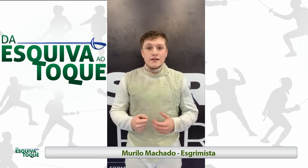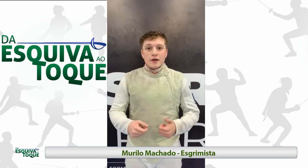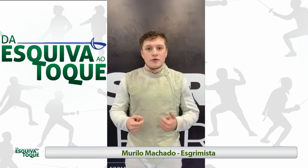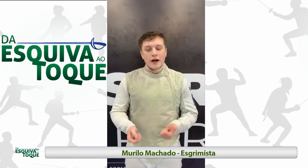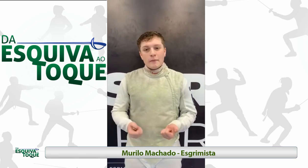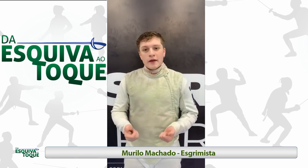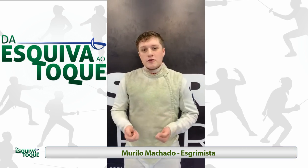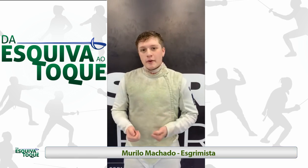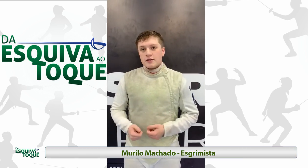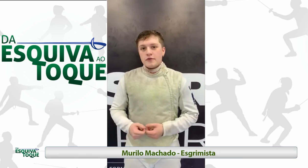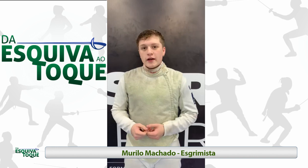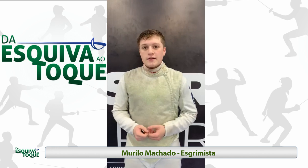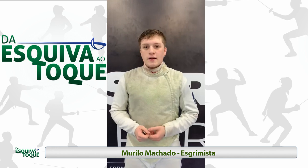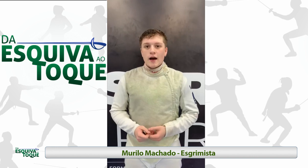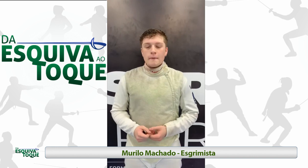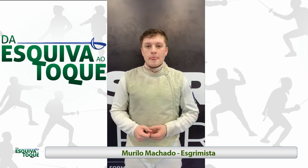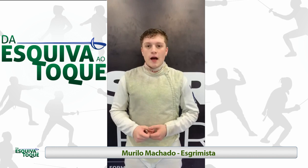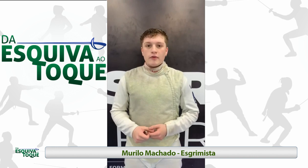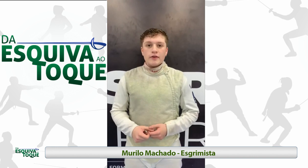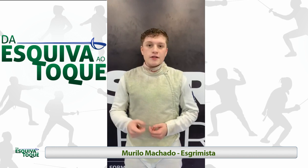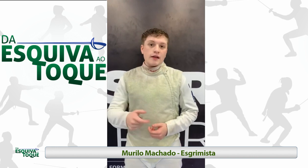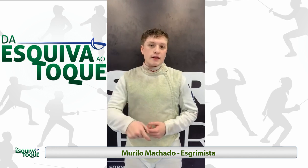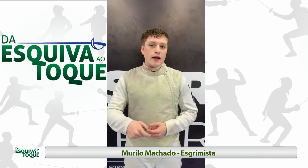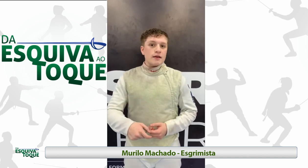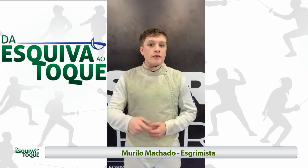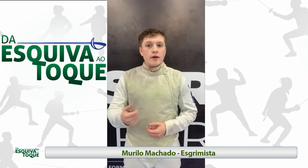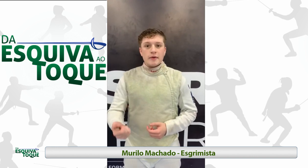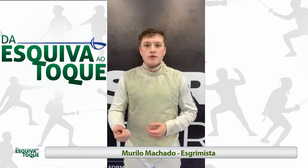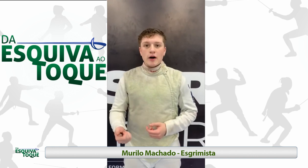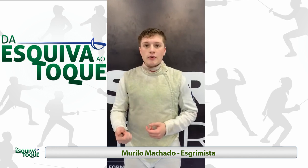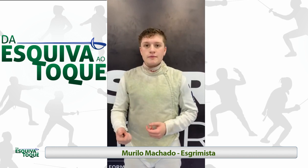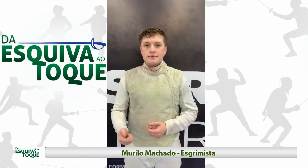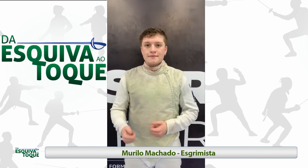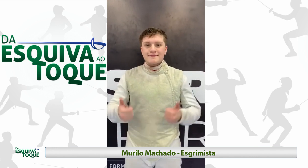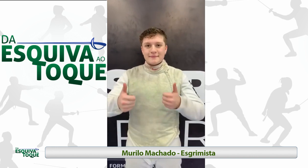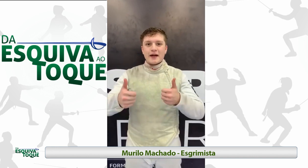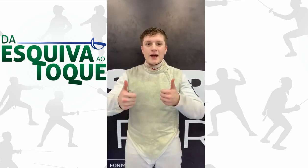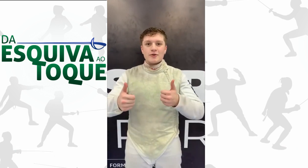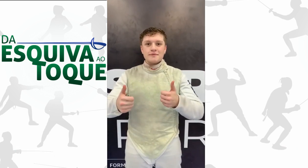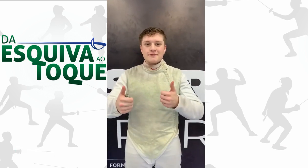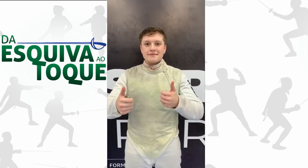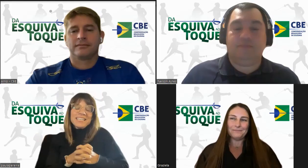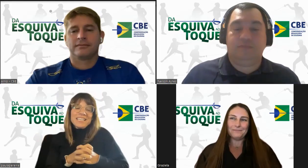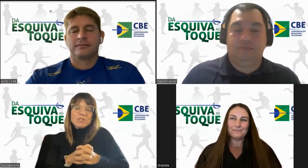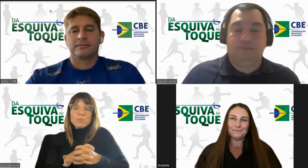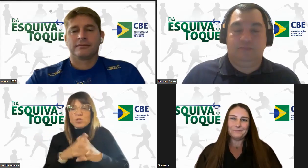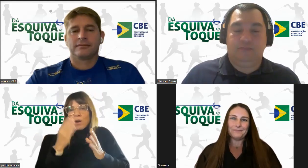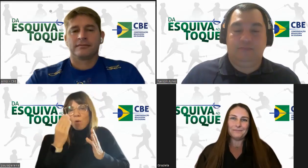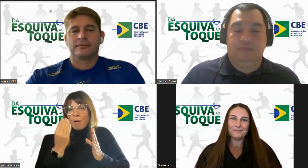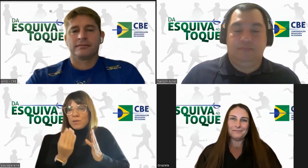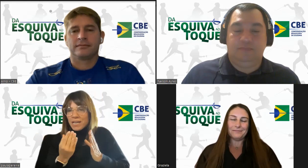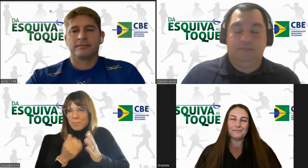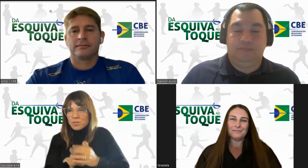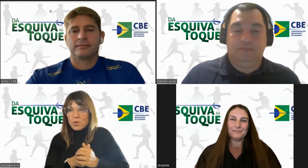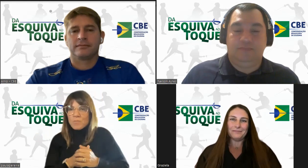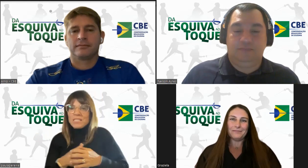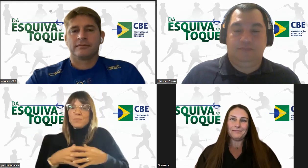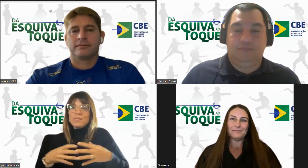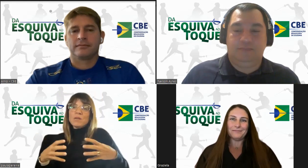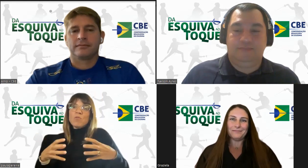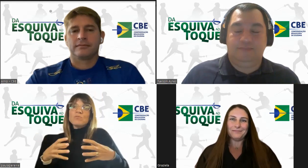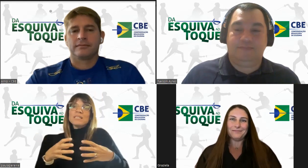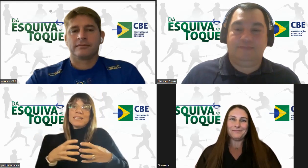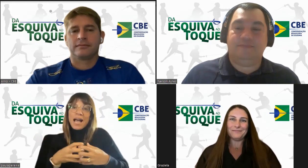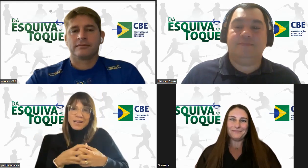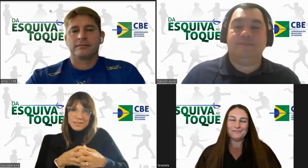quais seriam os caminhos para diferenciar a vida de atleta da vida pessoal obrigado sempre digo é uma única pessoa